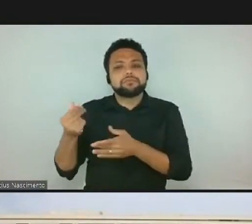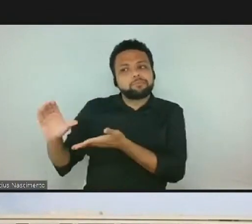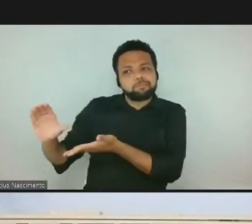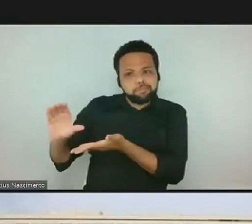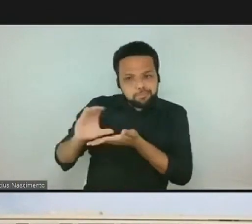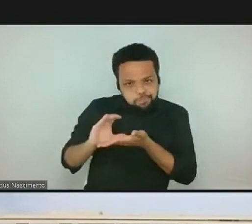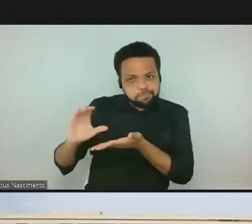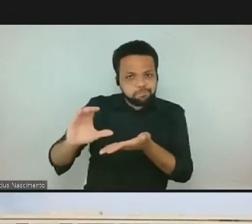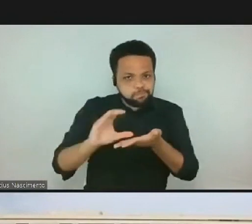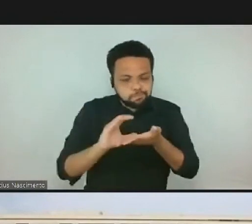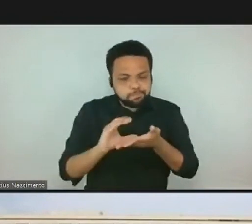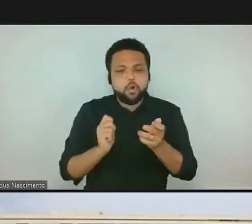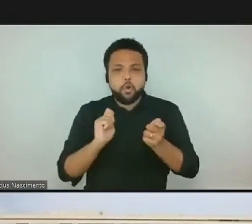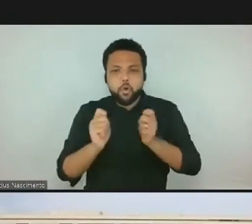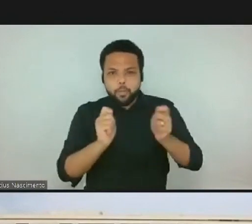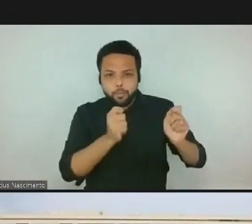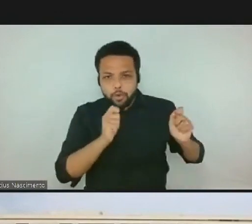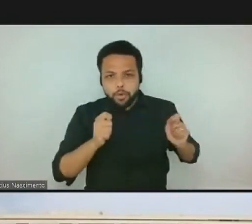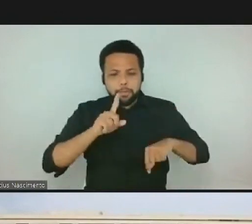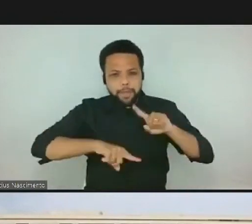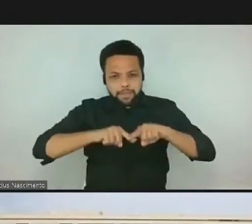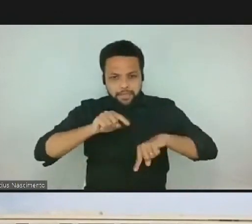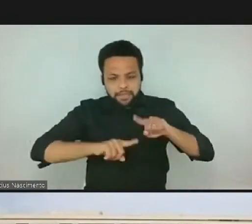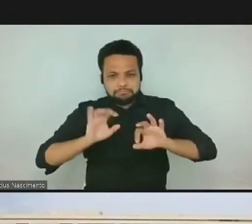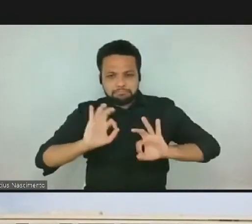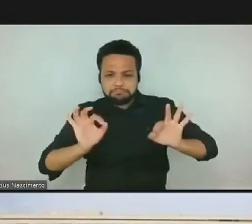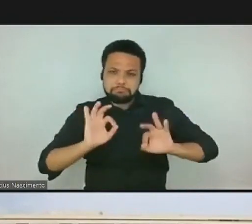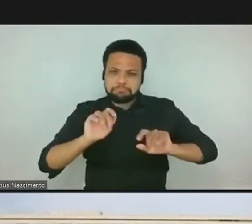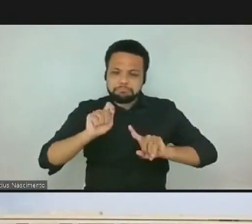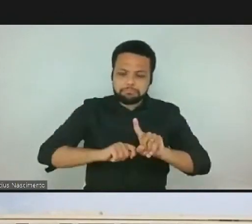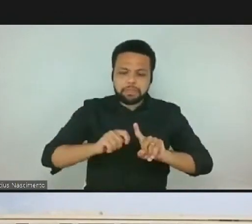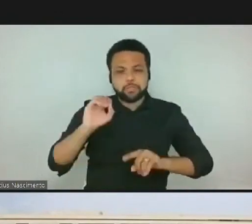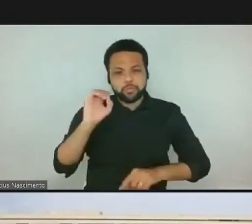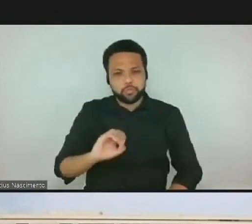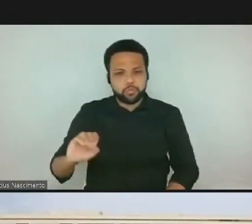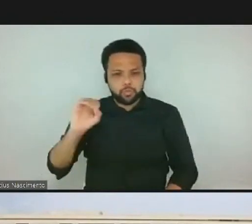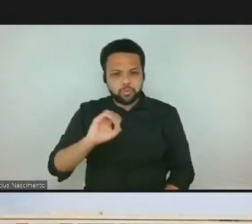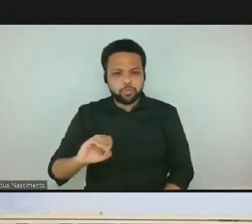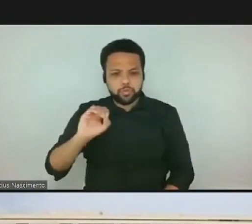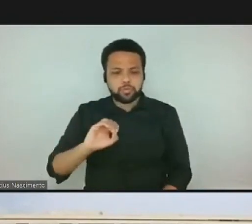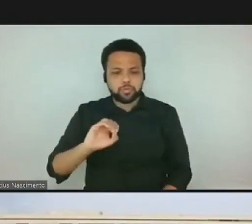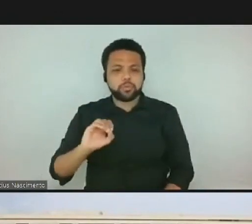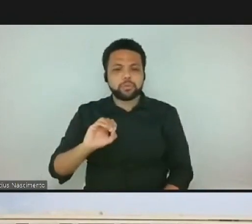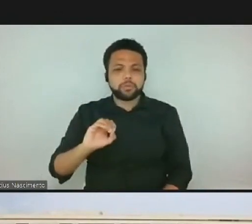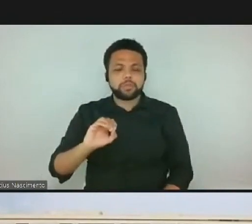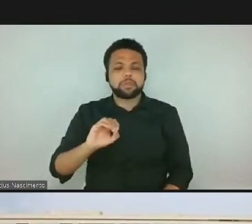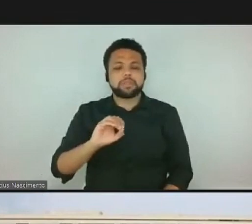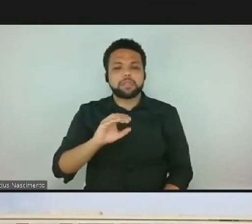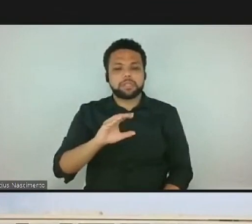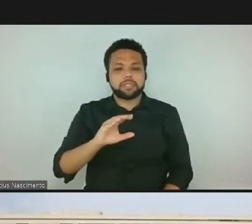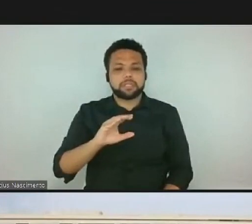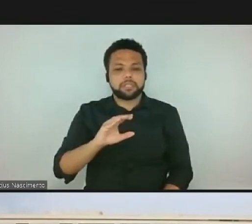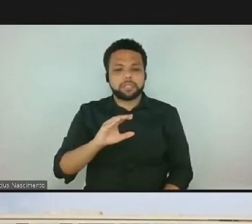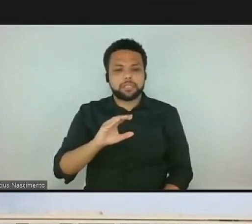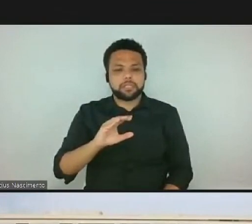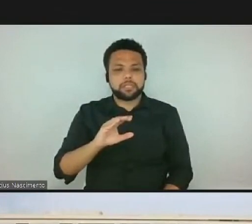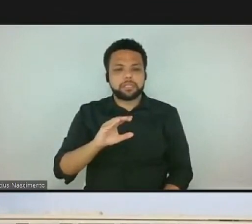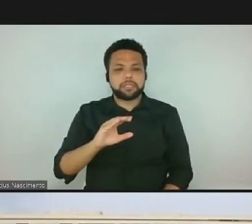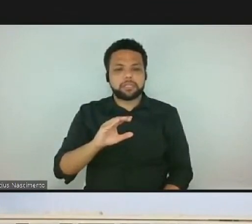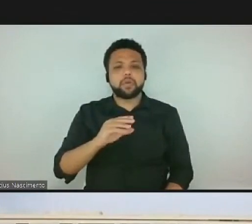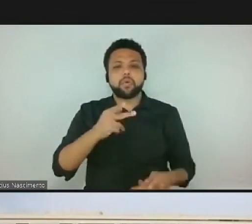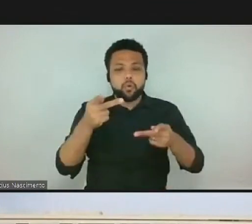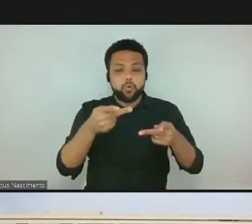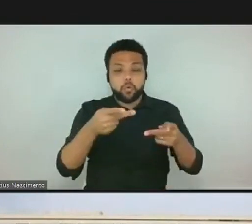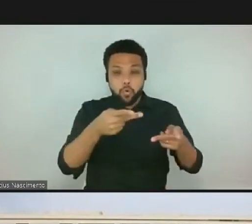a compra dos materiais em outubro. Então, aquele convite com